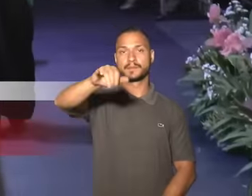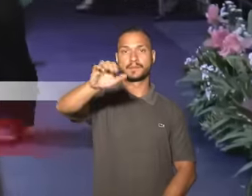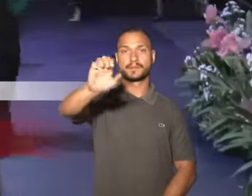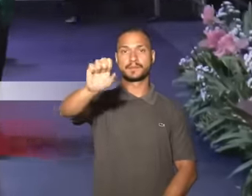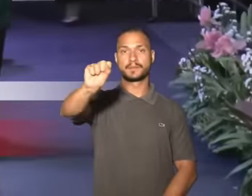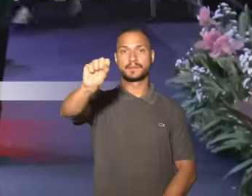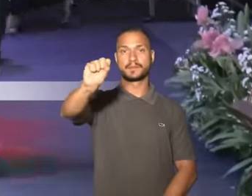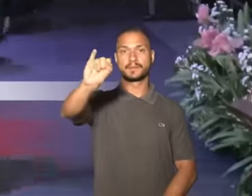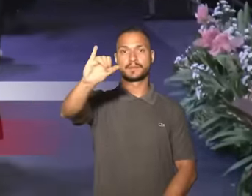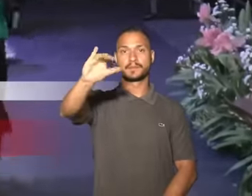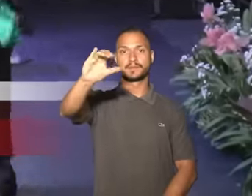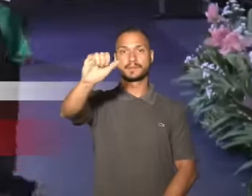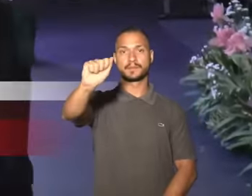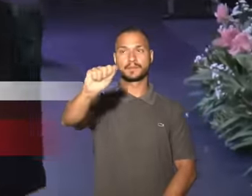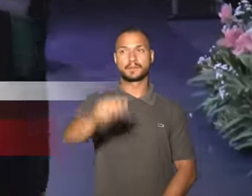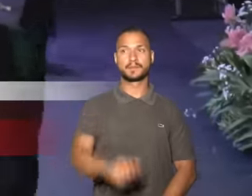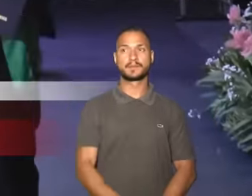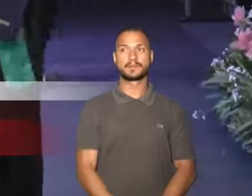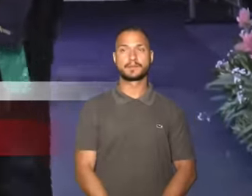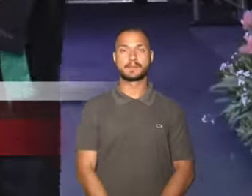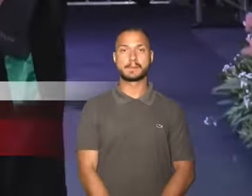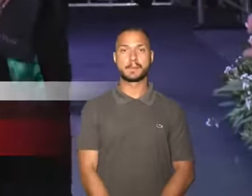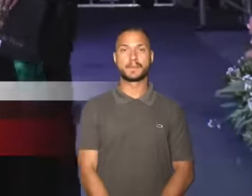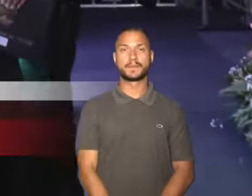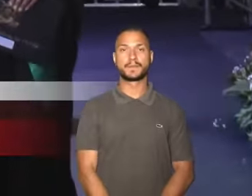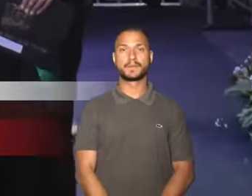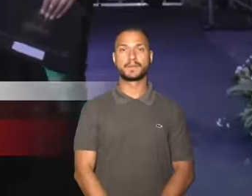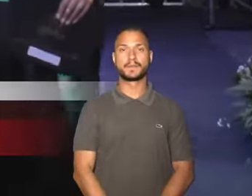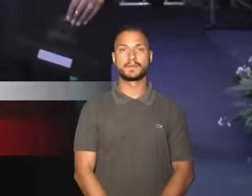Jéssica Rodrigues Nogueira.